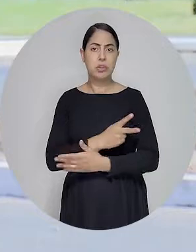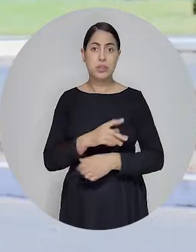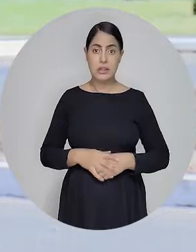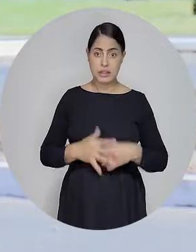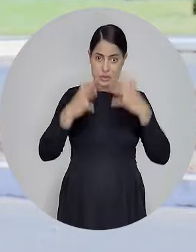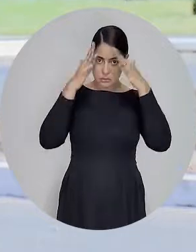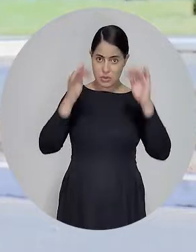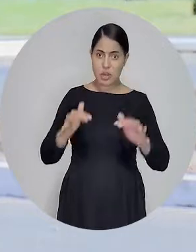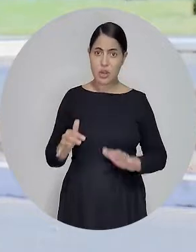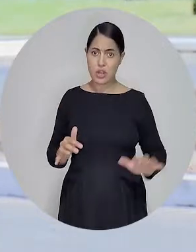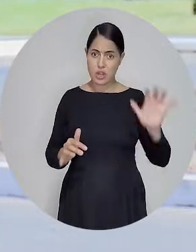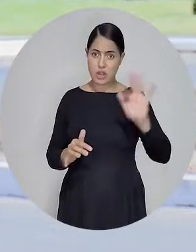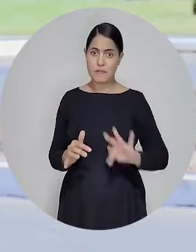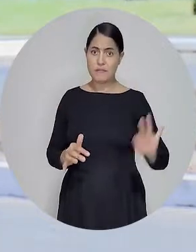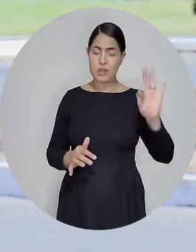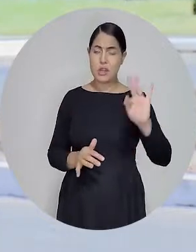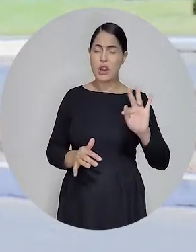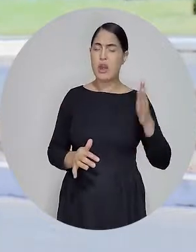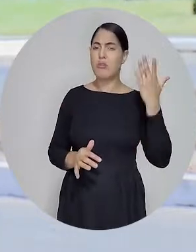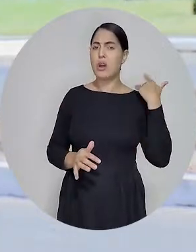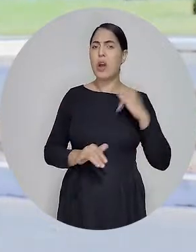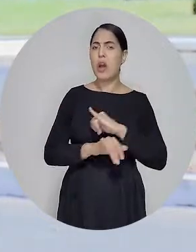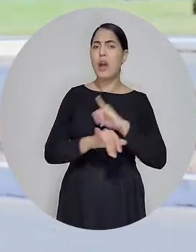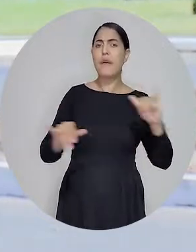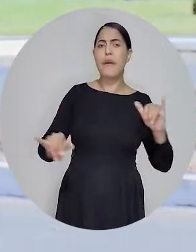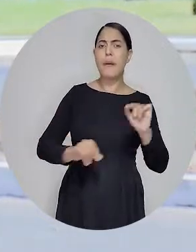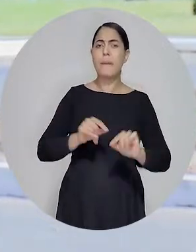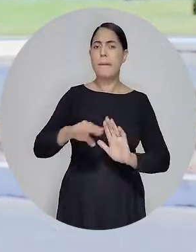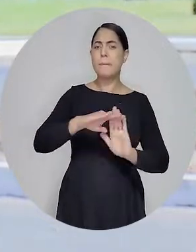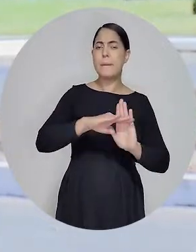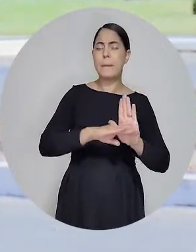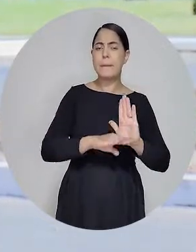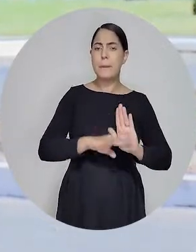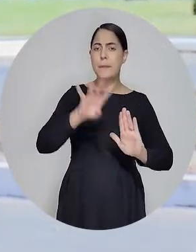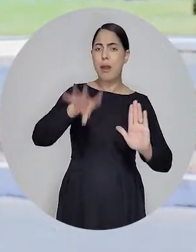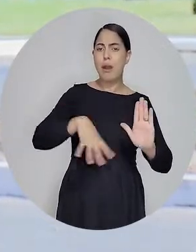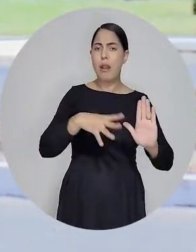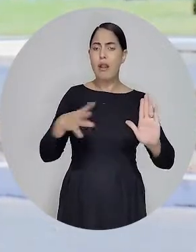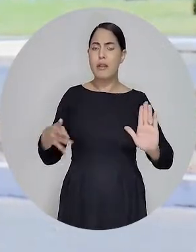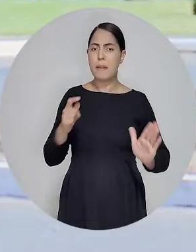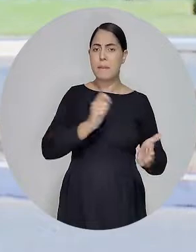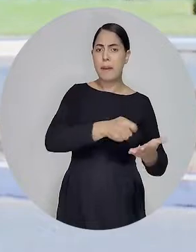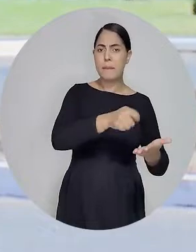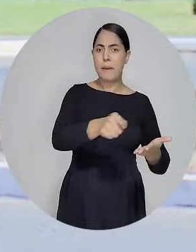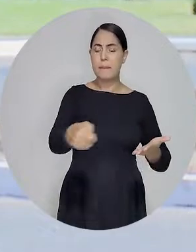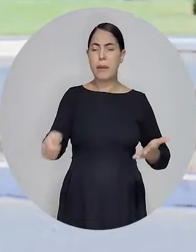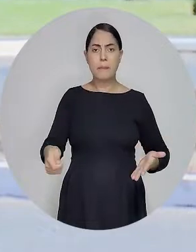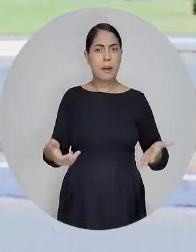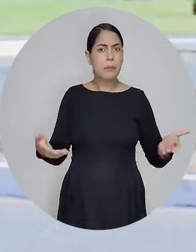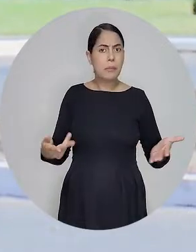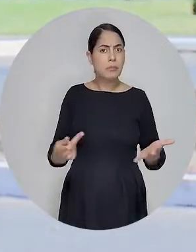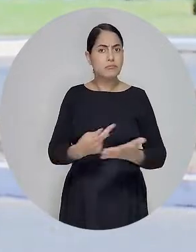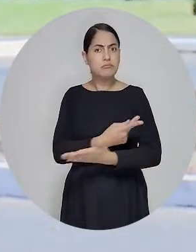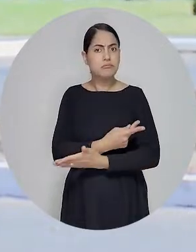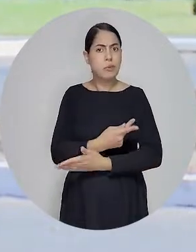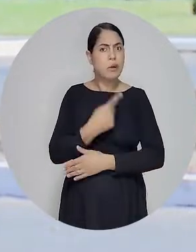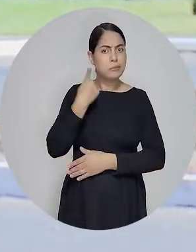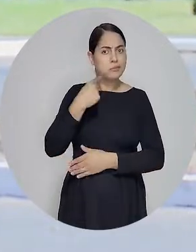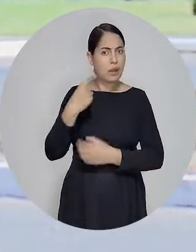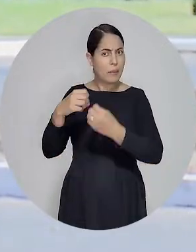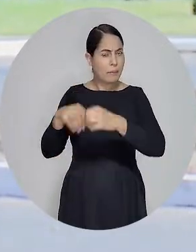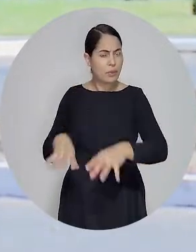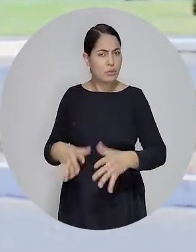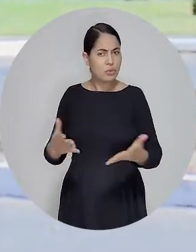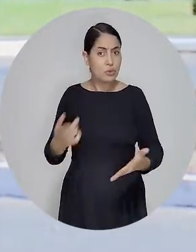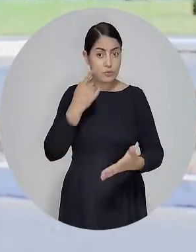94. Nos últimos dias, os tribunais regionais federais divulgaram as listas com as previsões de pagamentos, mas em muitos